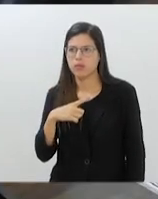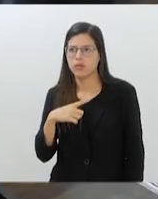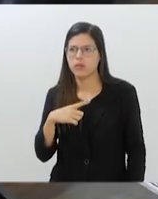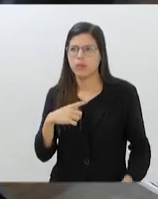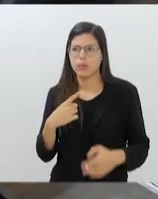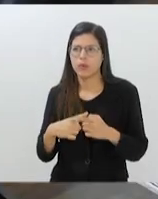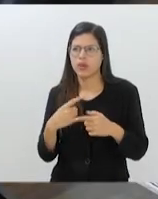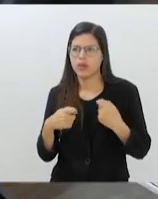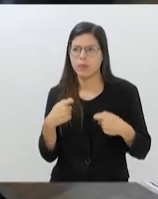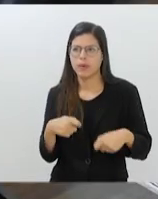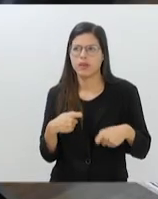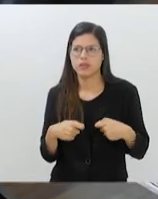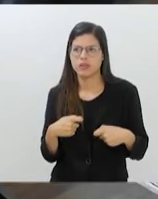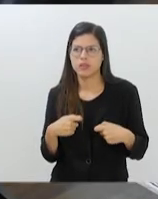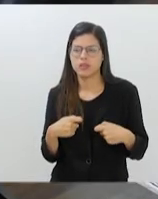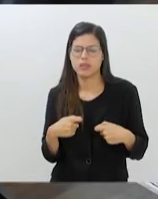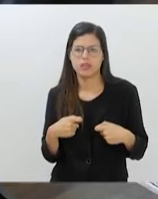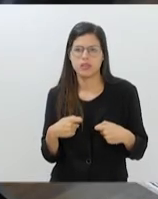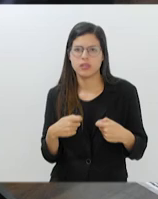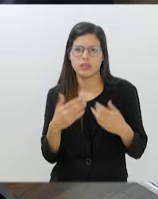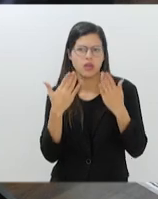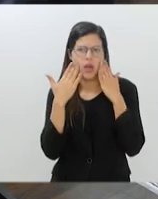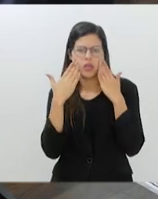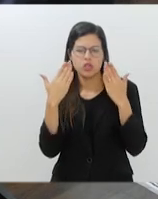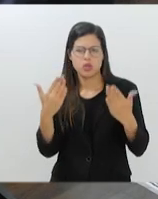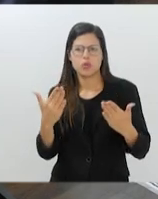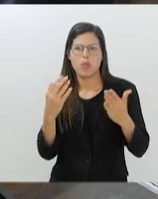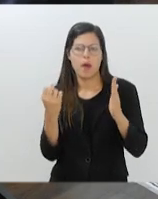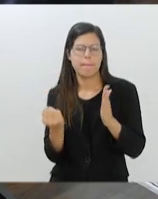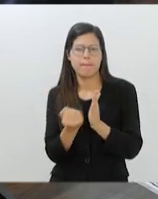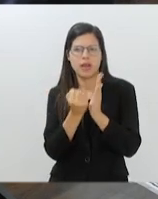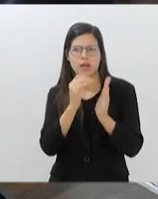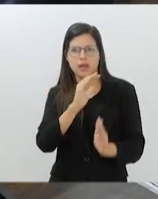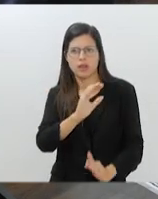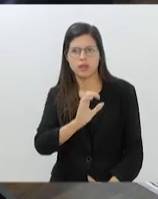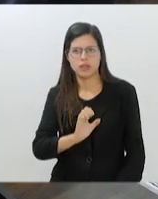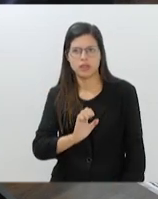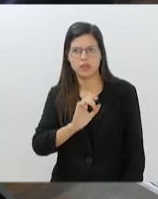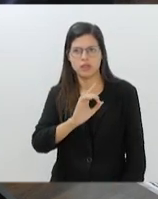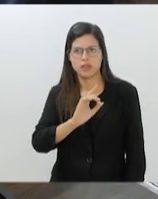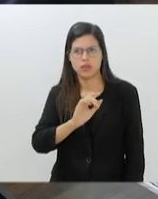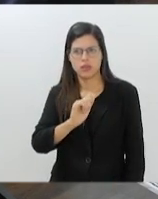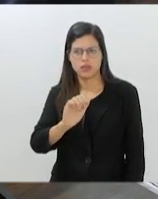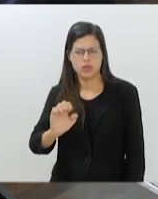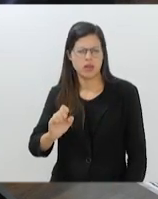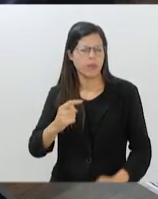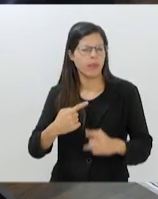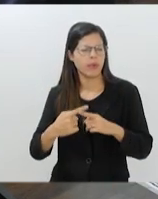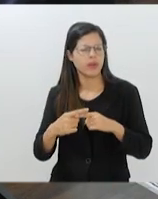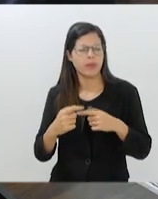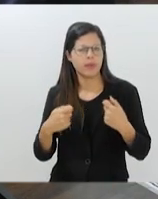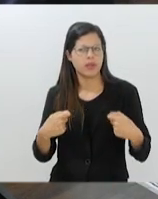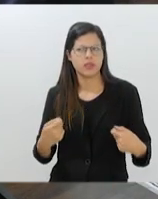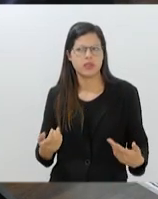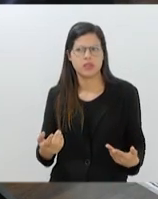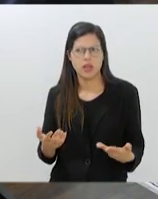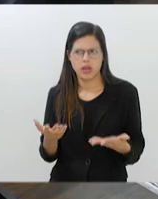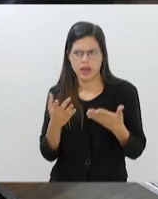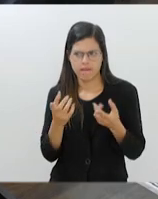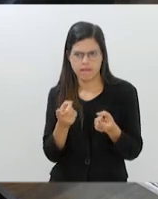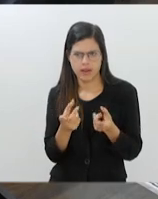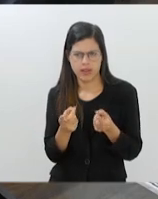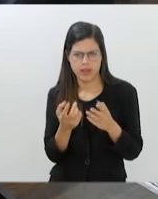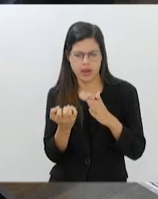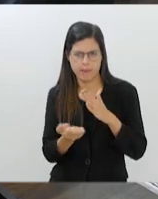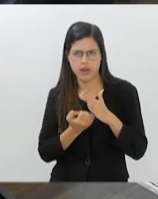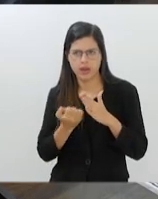cedai uma vez que a cedai não tem concorrência ela vende para para cliente já pré-estabelecido por qu a cedai eles querem vender a empresa não